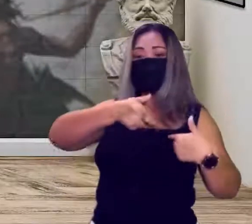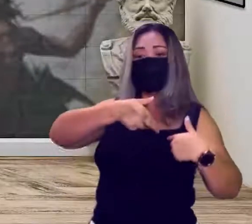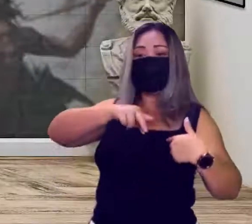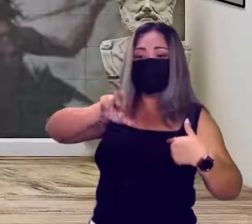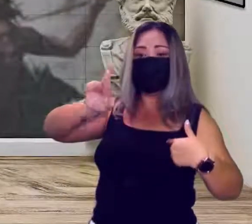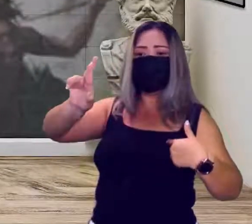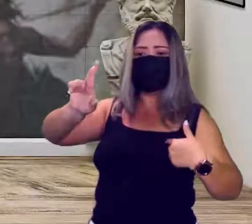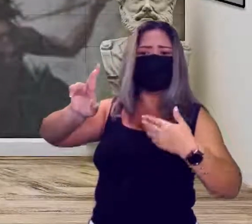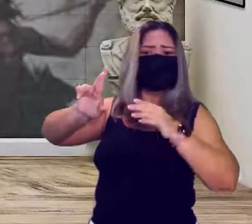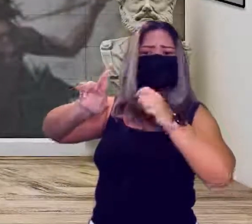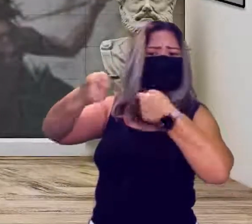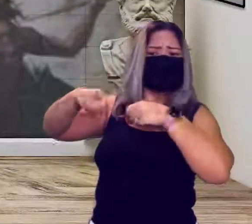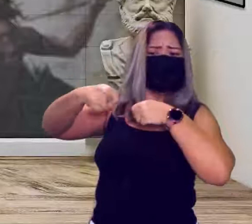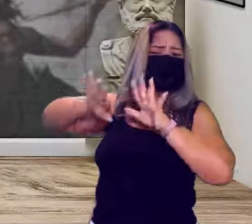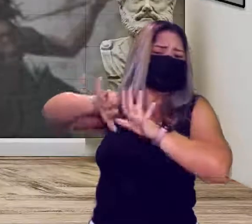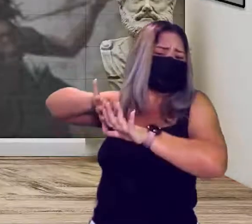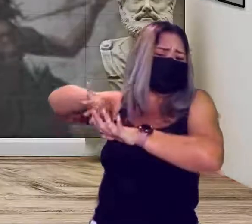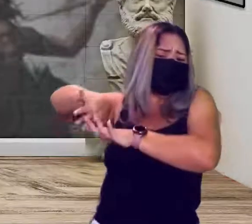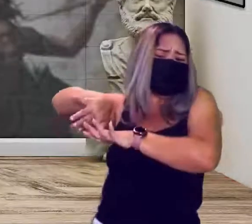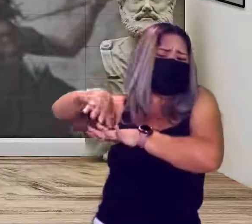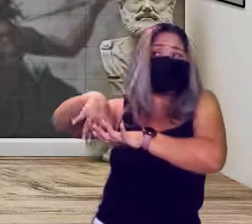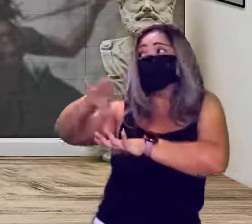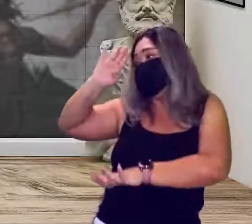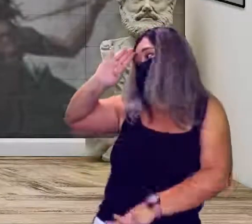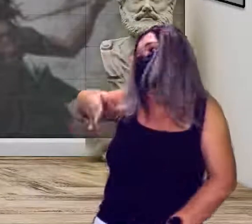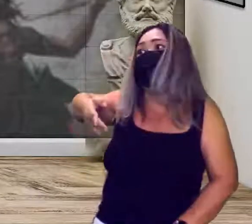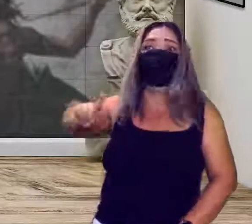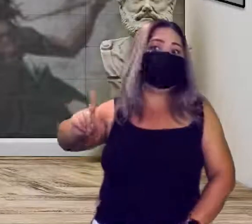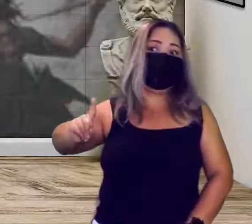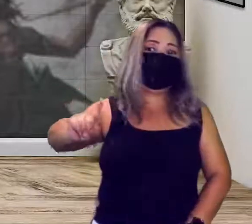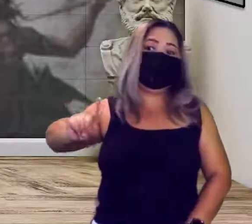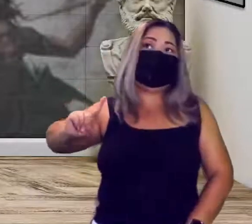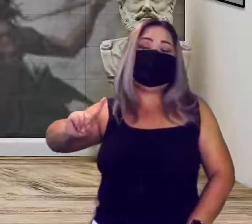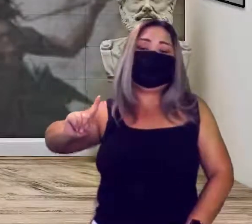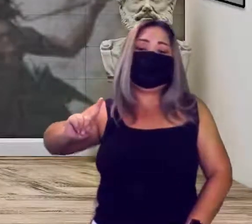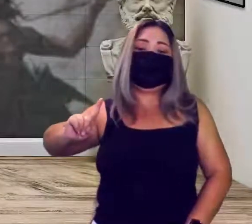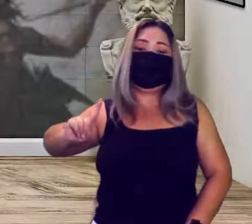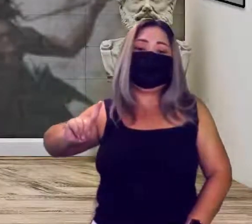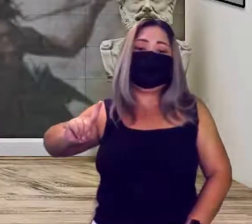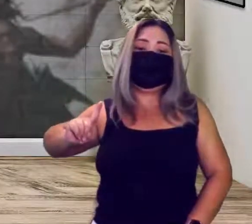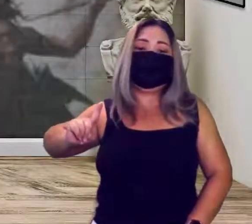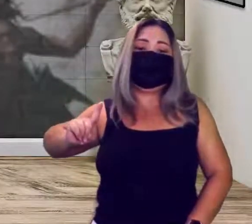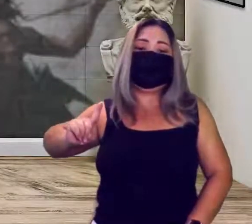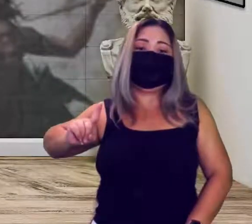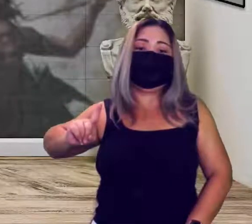era desnecessário pensar ela como principal, né? Algo sagrado